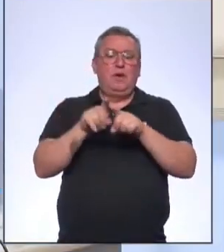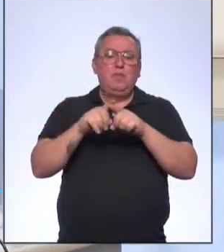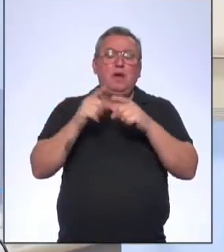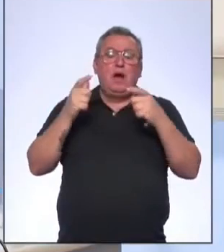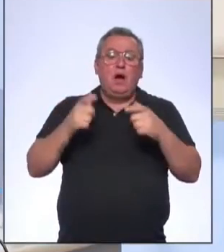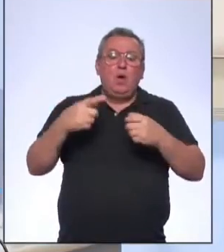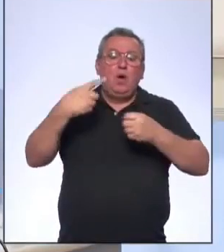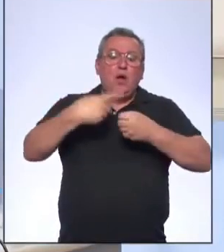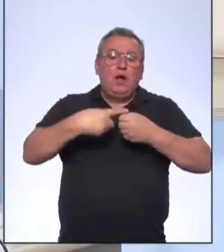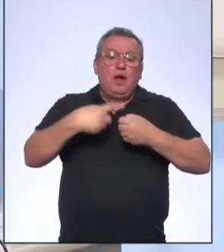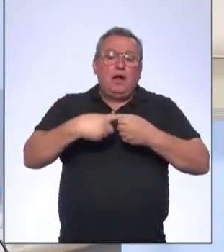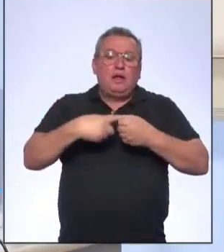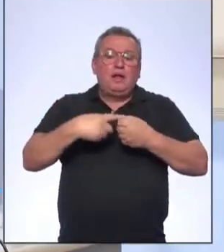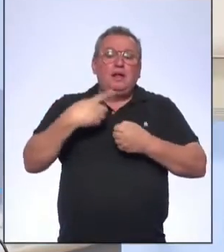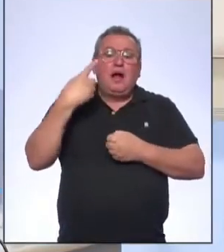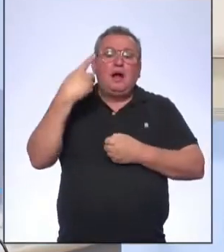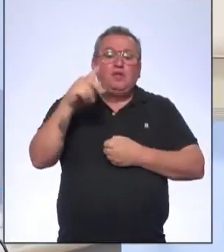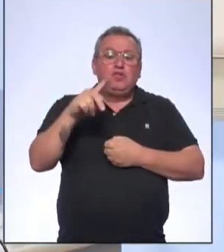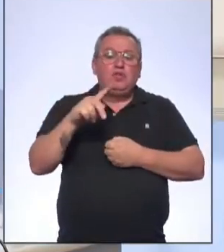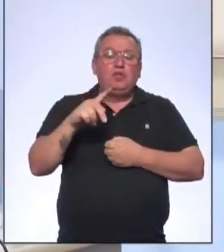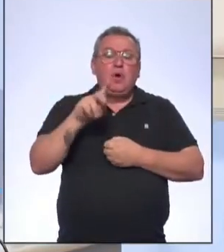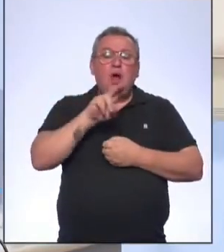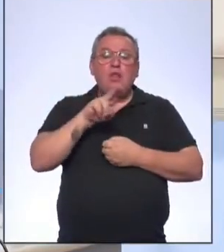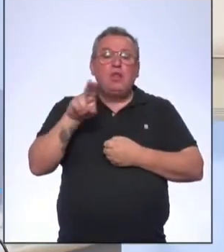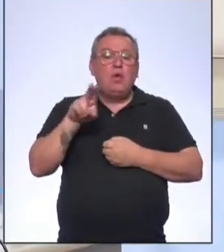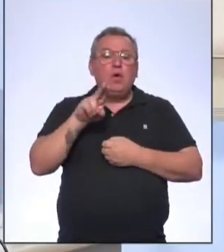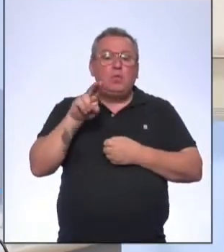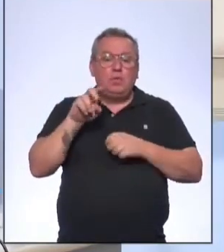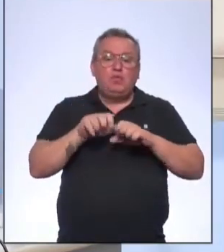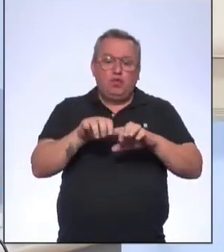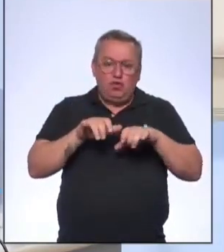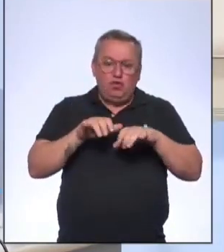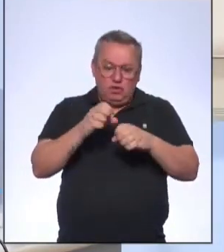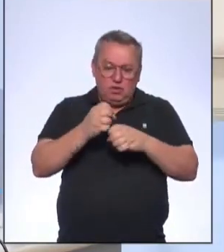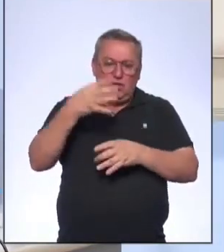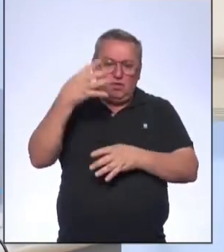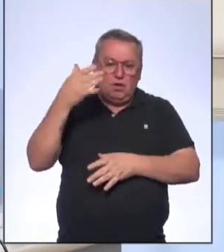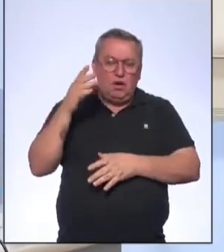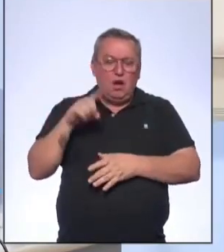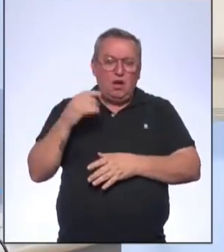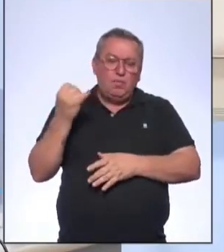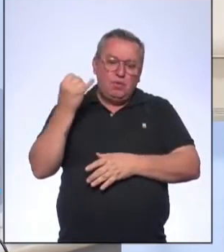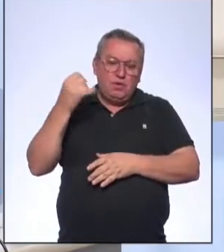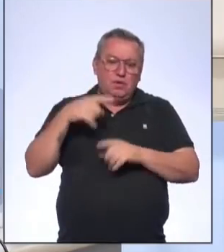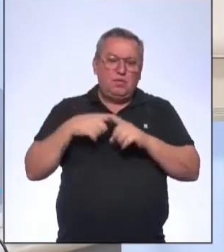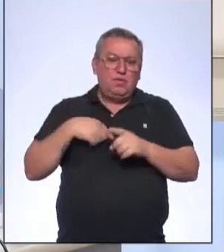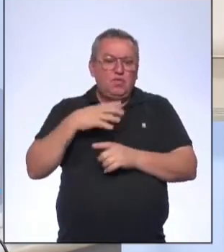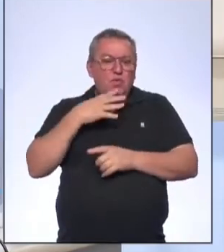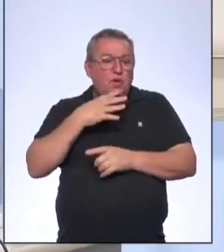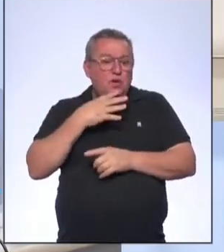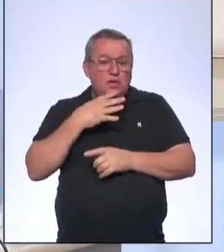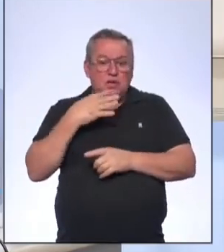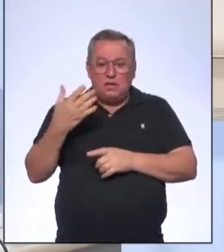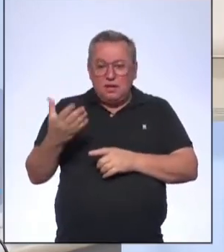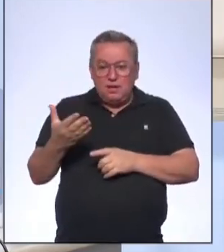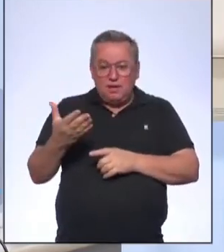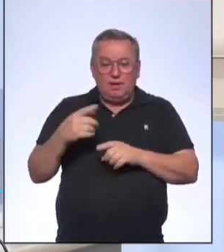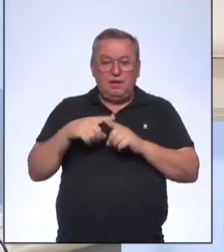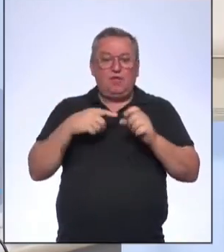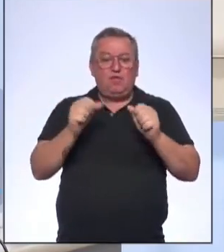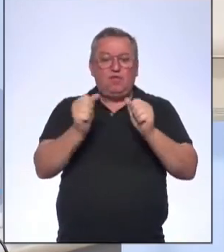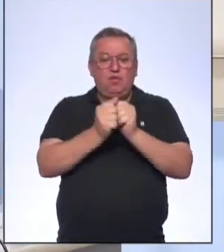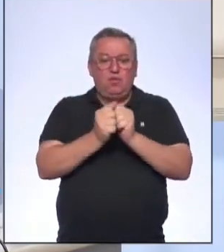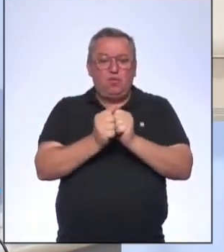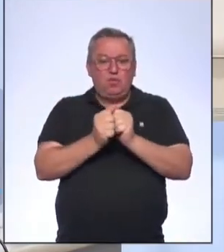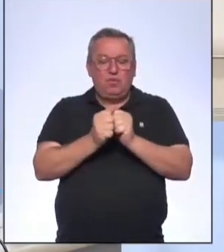vocês falam, não é? Extremamente importante ter essa visualização de quem está junto com a gente,